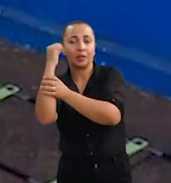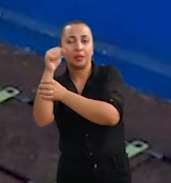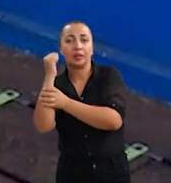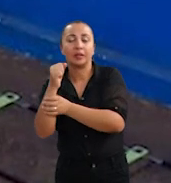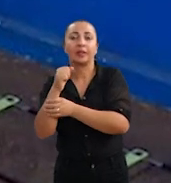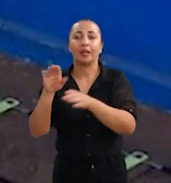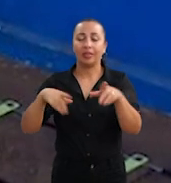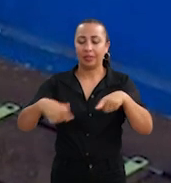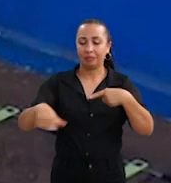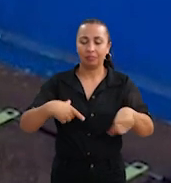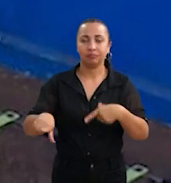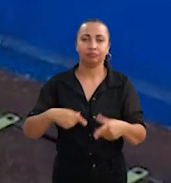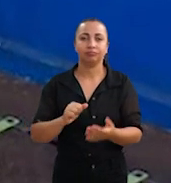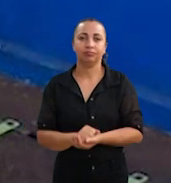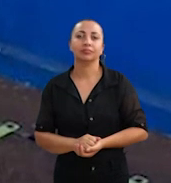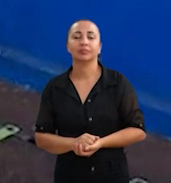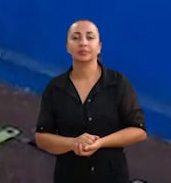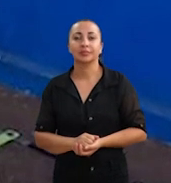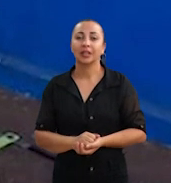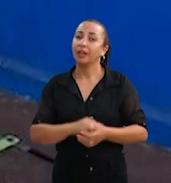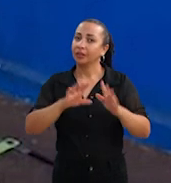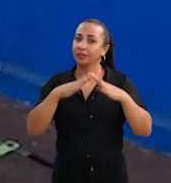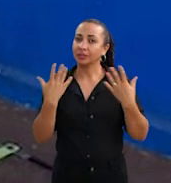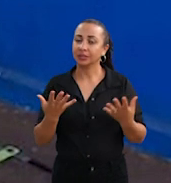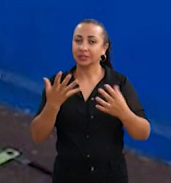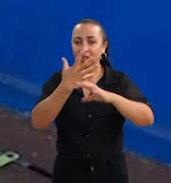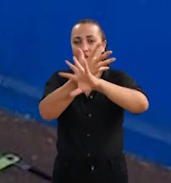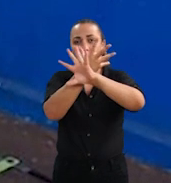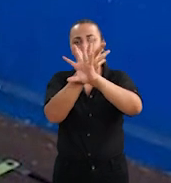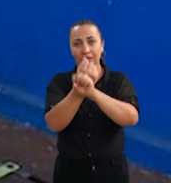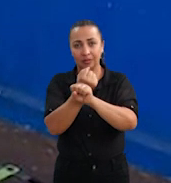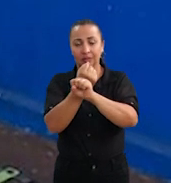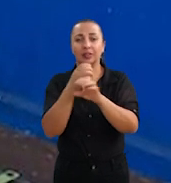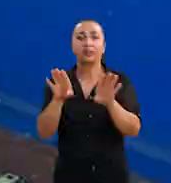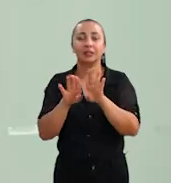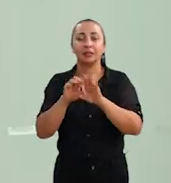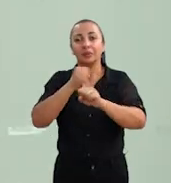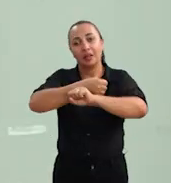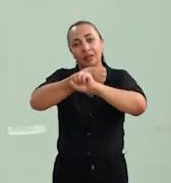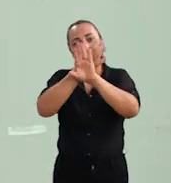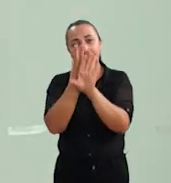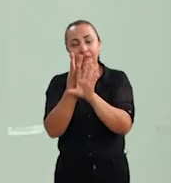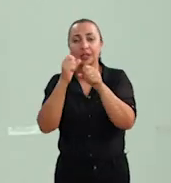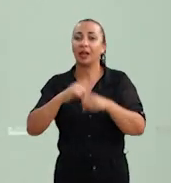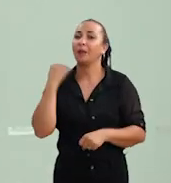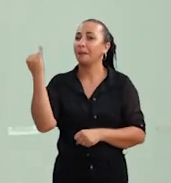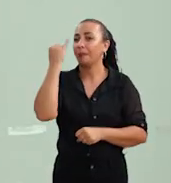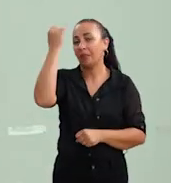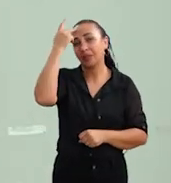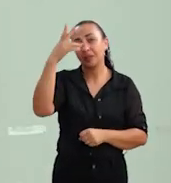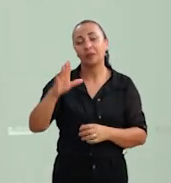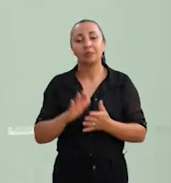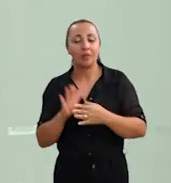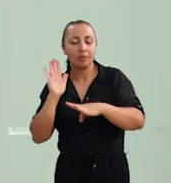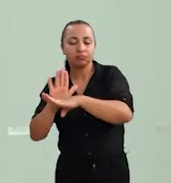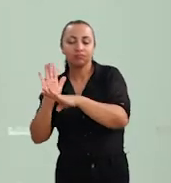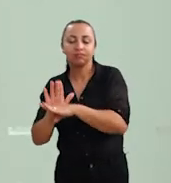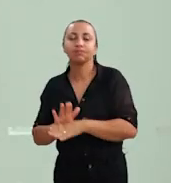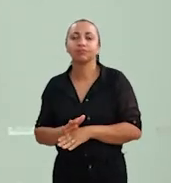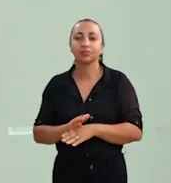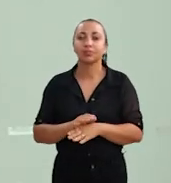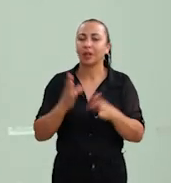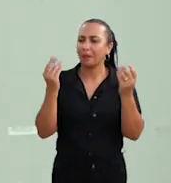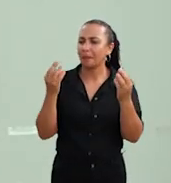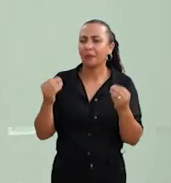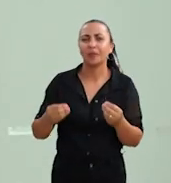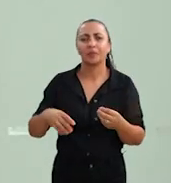terapia ocupacional. Então, essa forma interdisciplinar e multidisciplinar, ela é fundamental para atender de uma forma